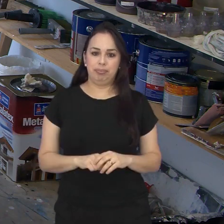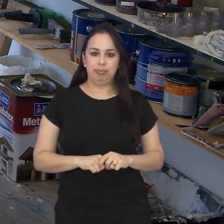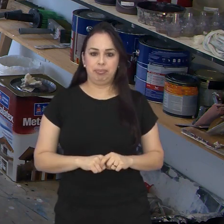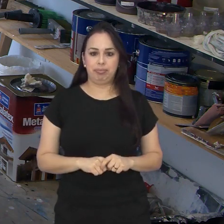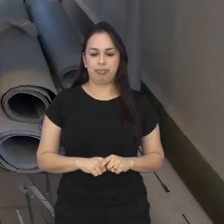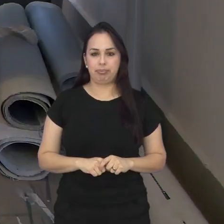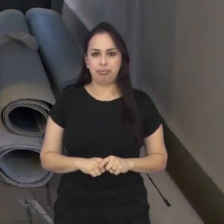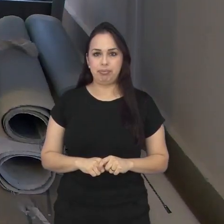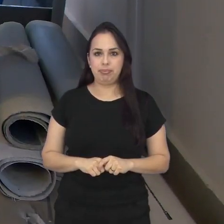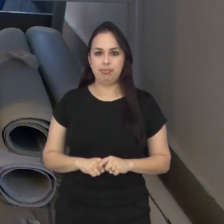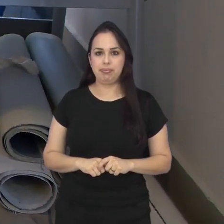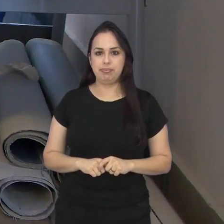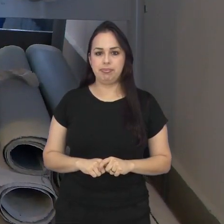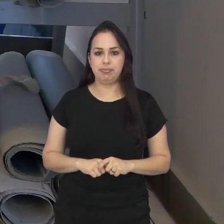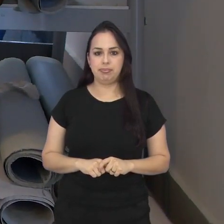gente vai fazer um tour aqui.